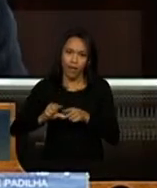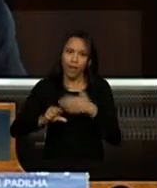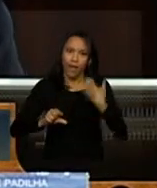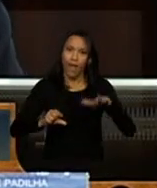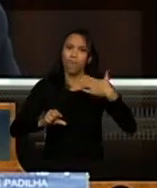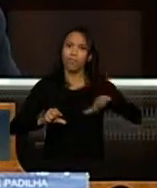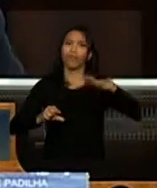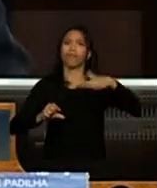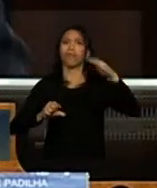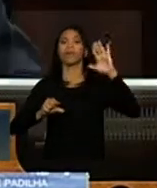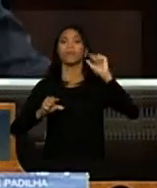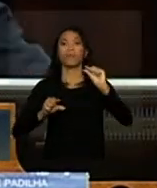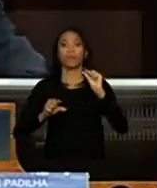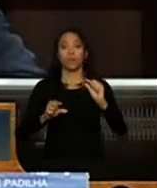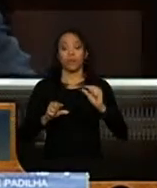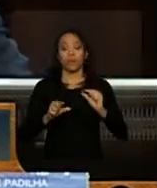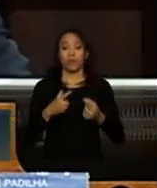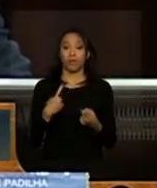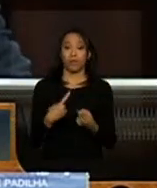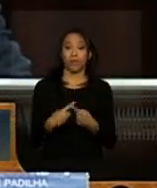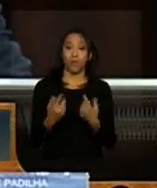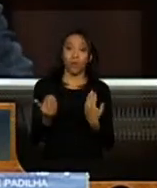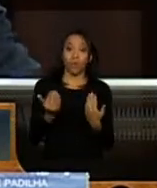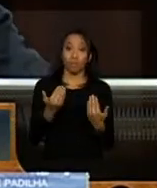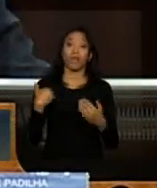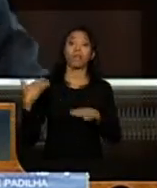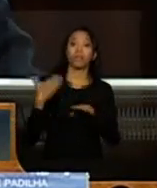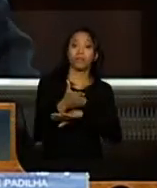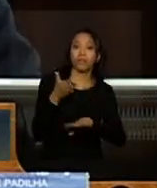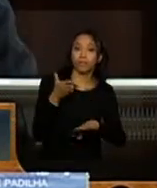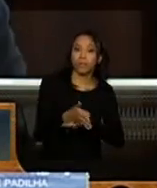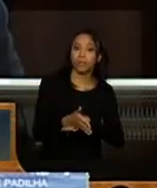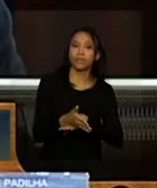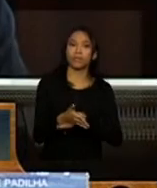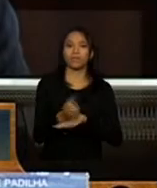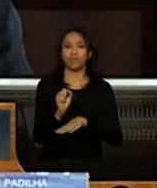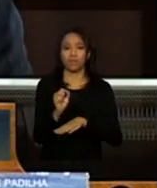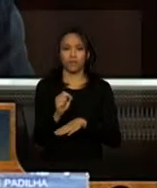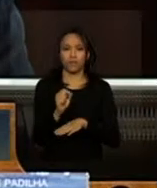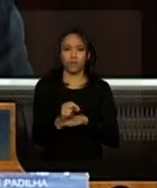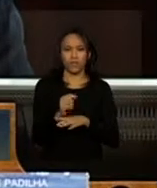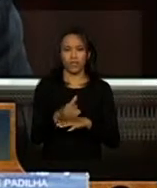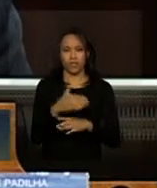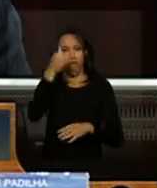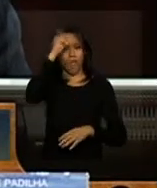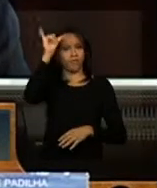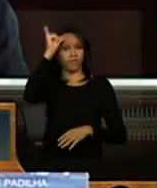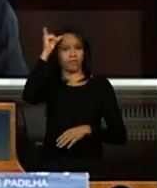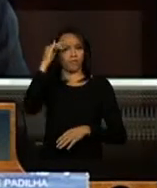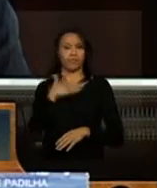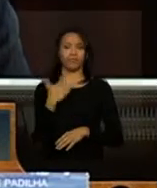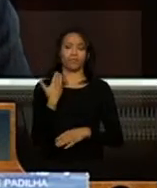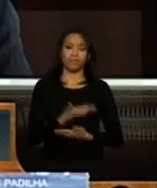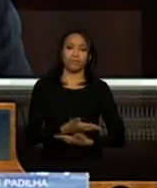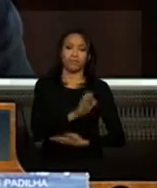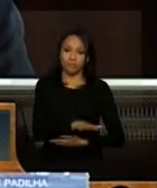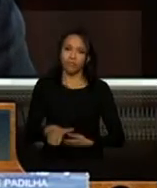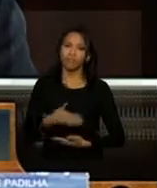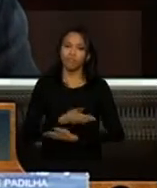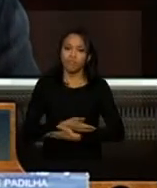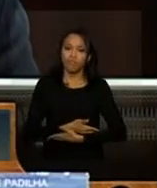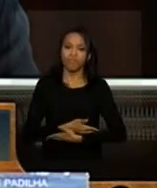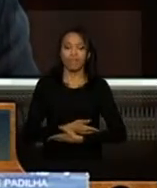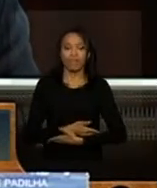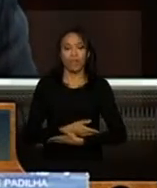maior, sobretudo pela proporção e a participação da mortalidade neonatal, como foi bem frisado aqui. Eu acho que tem